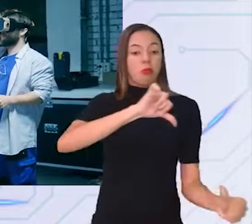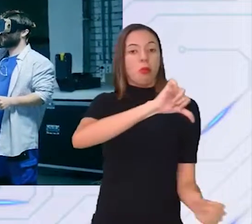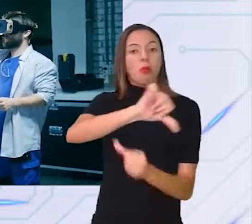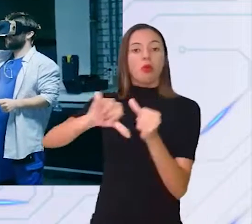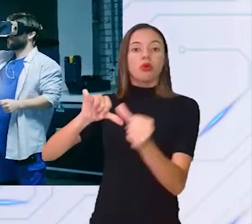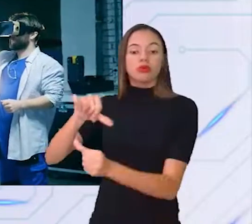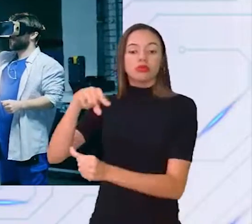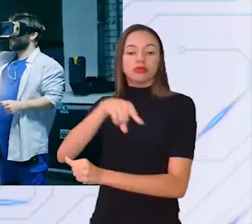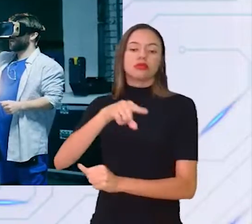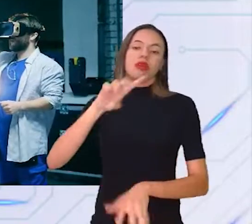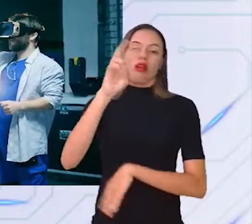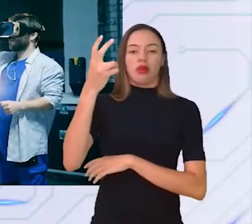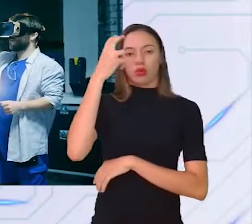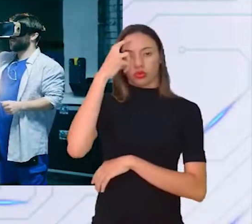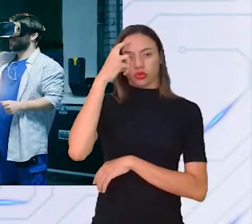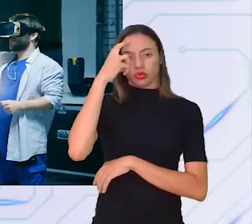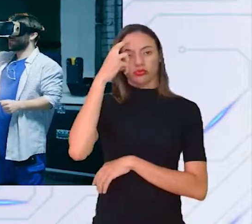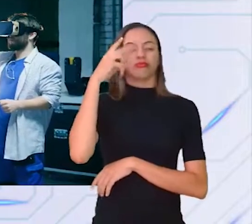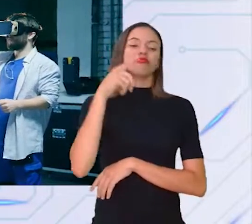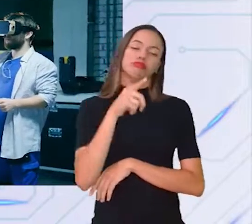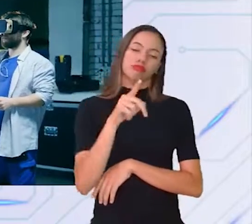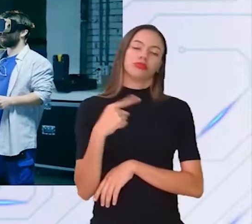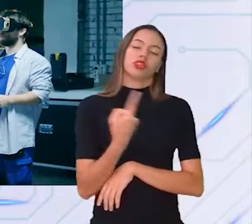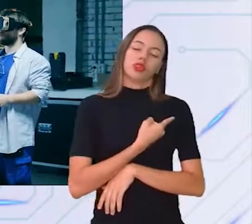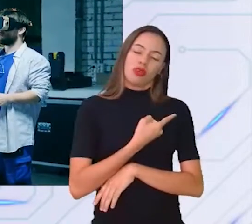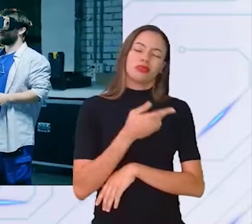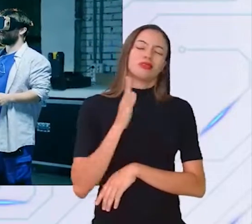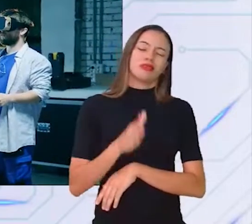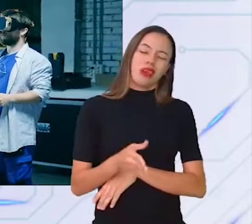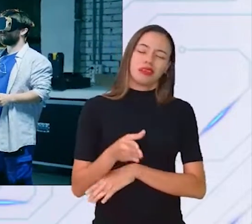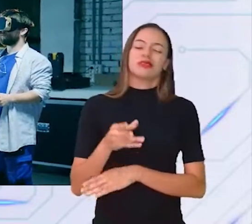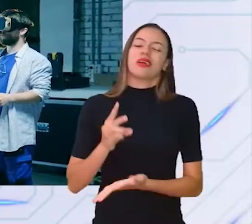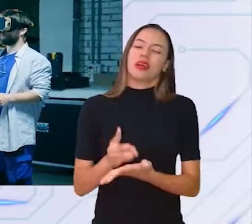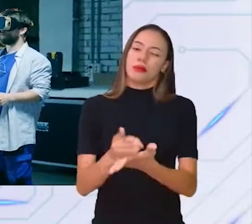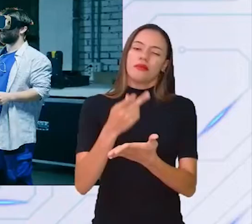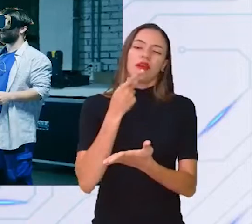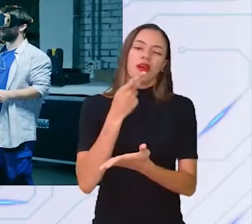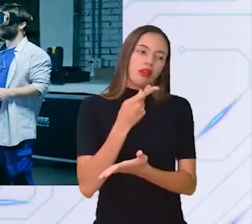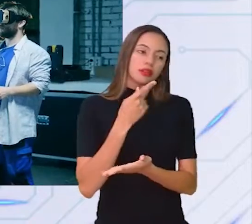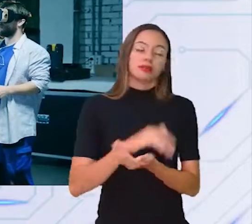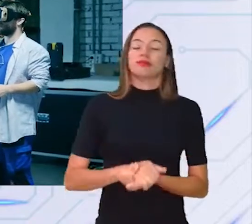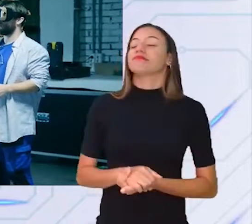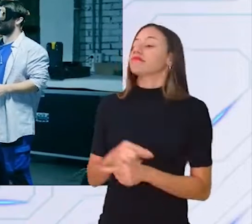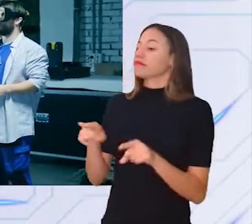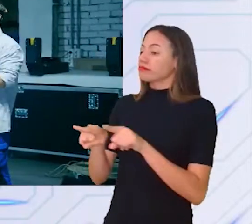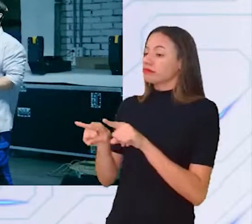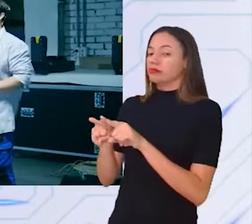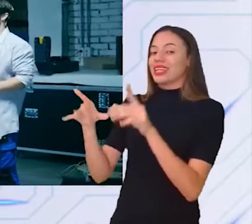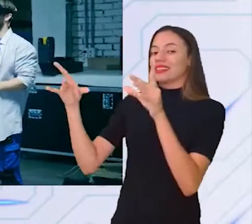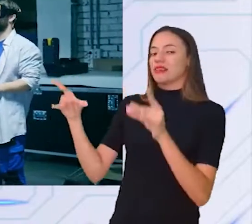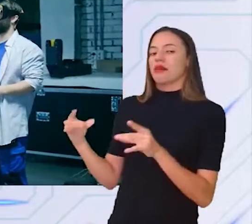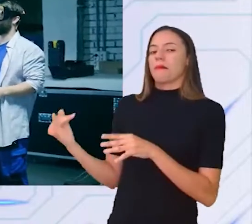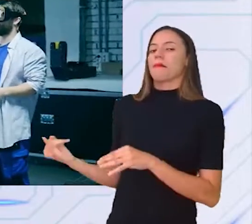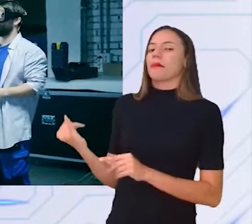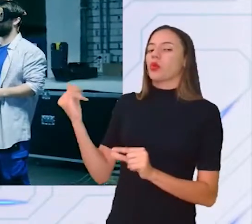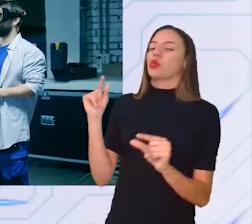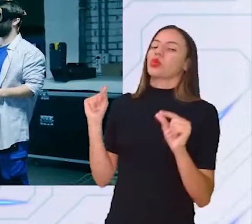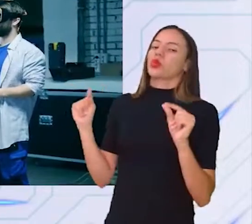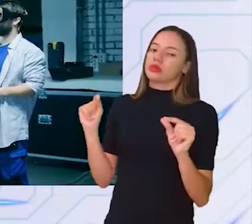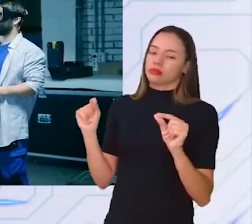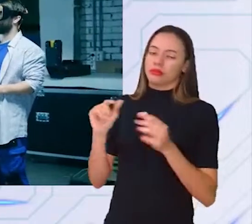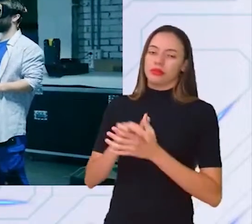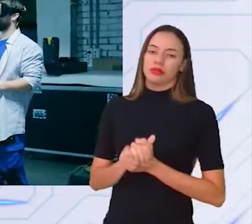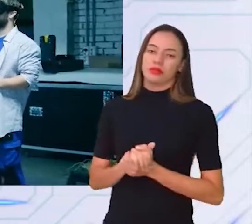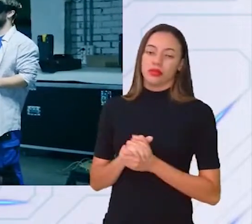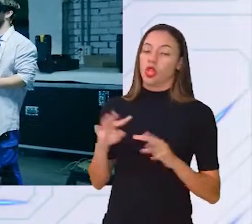mudar uma cultura, como a gente já vem falando bastante. E tem um outro detalhe, né, que todas